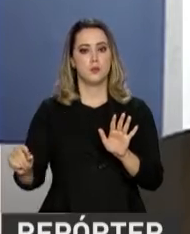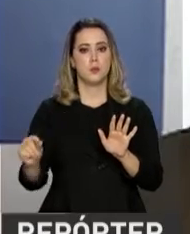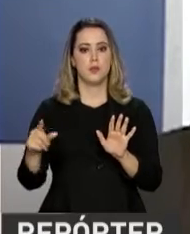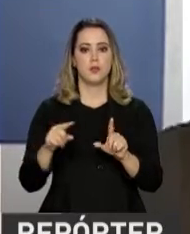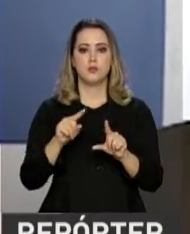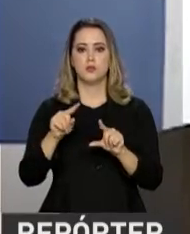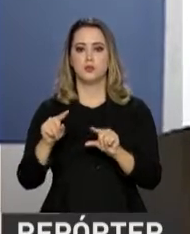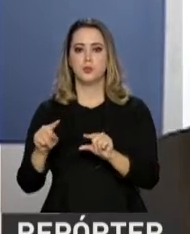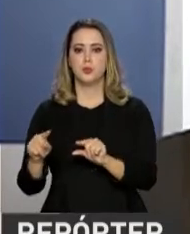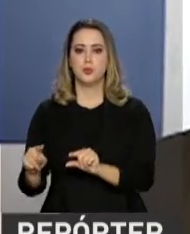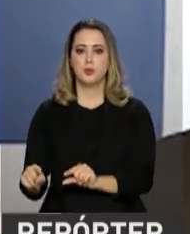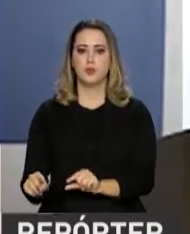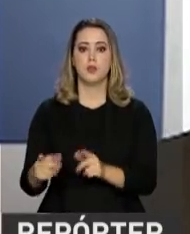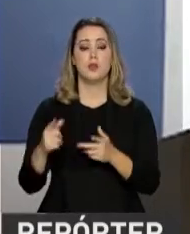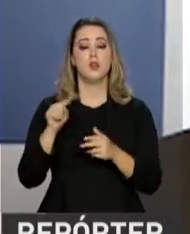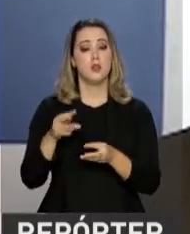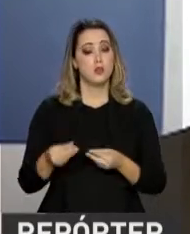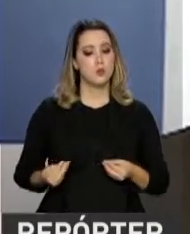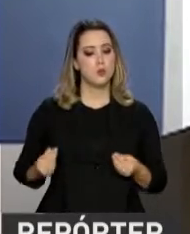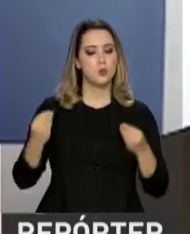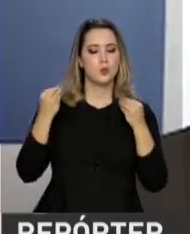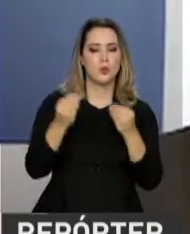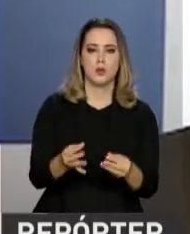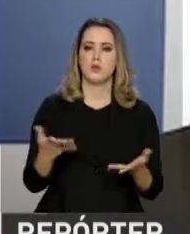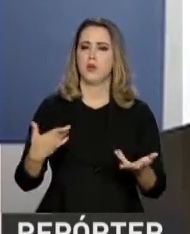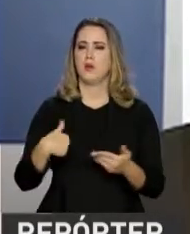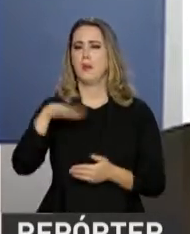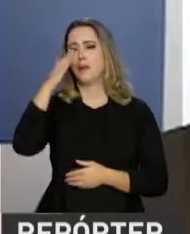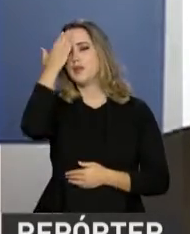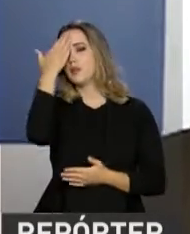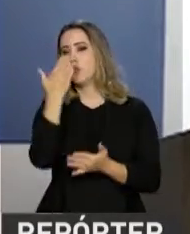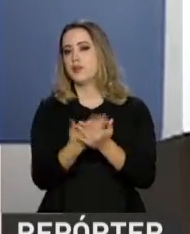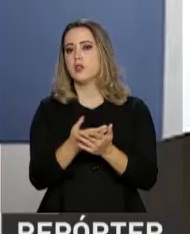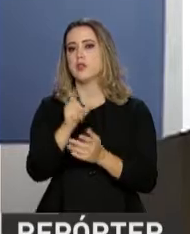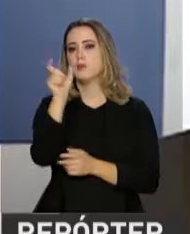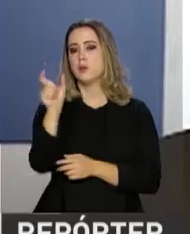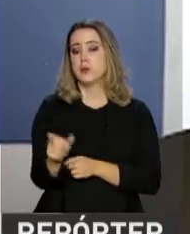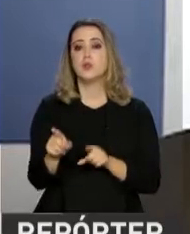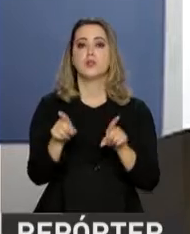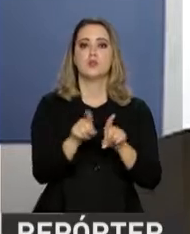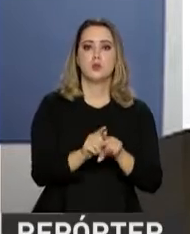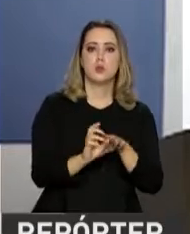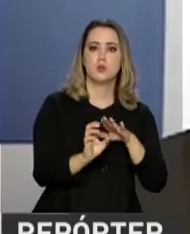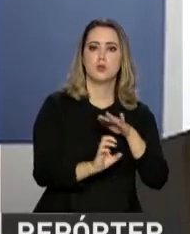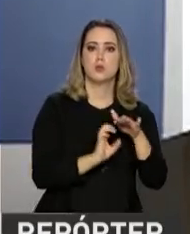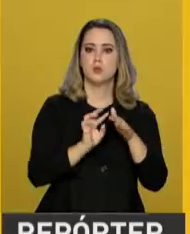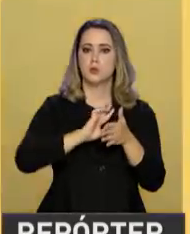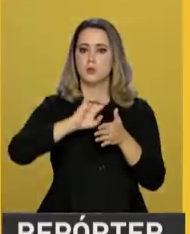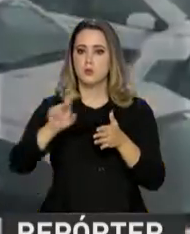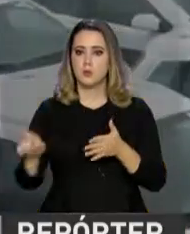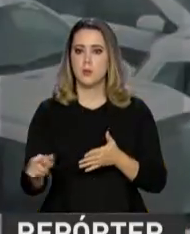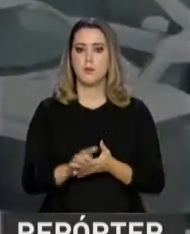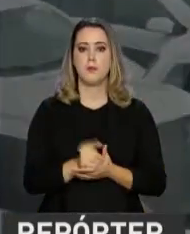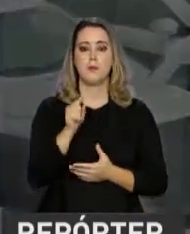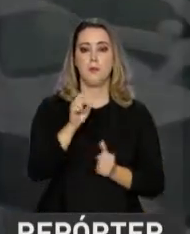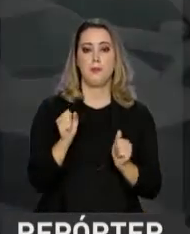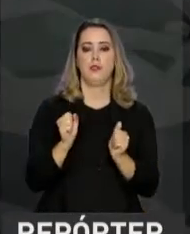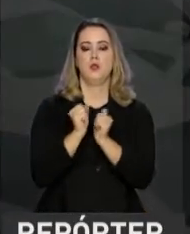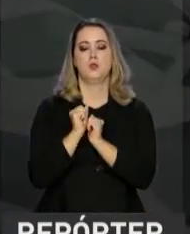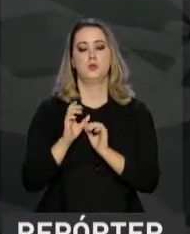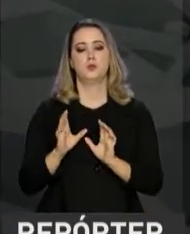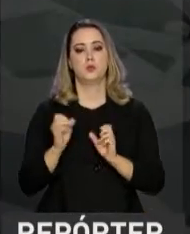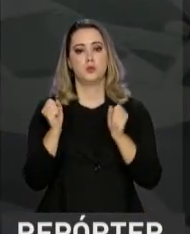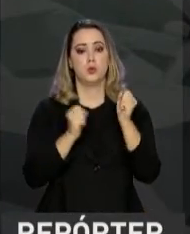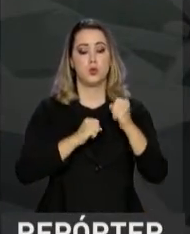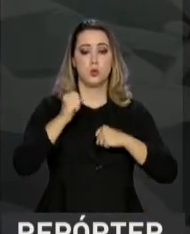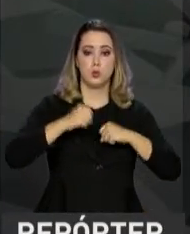gradual acho que isso tem trazido muito mais confiança tanto para o investidor quanto para o consumidor né junto com a produção e exportação